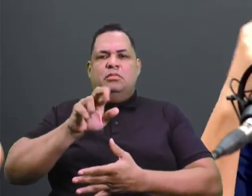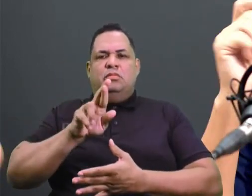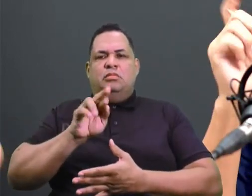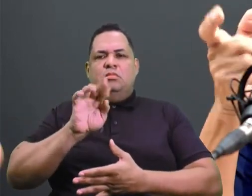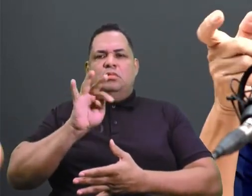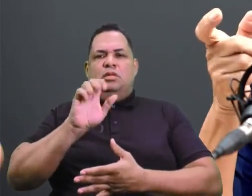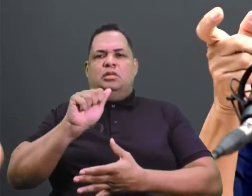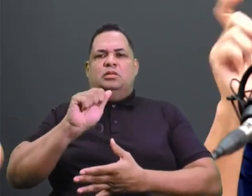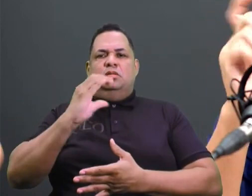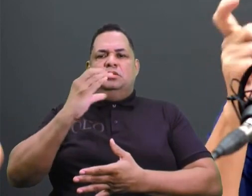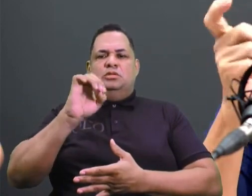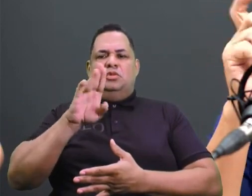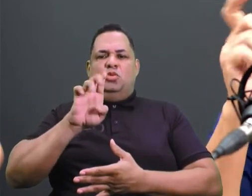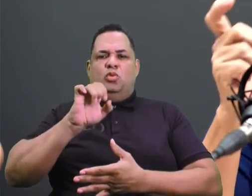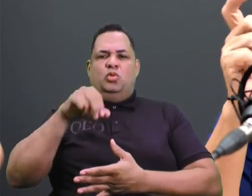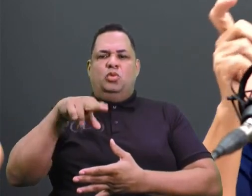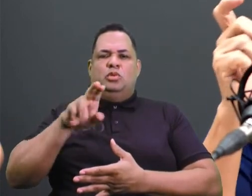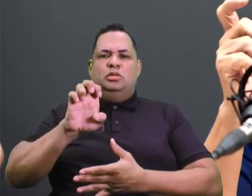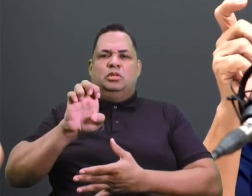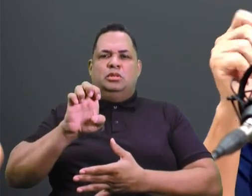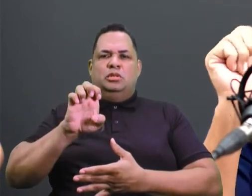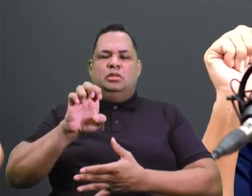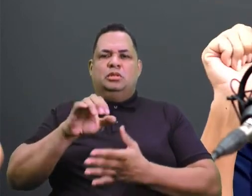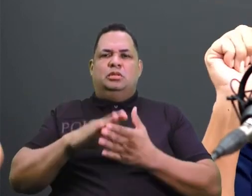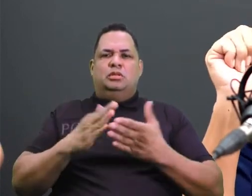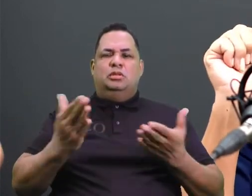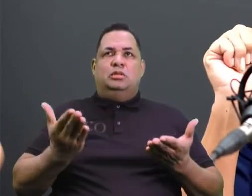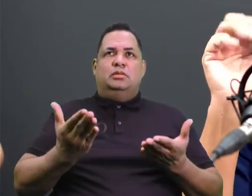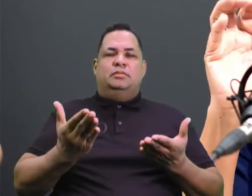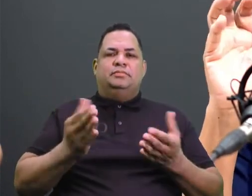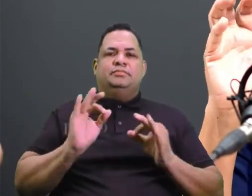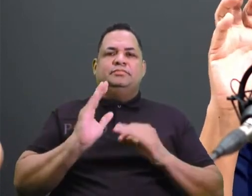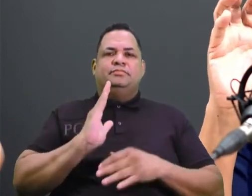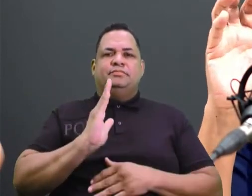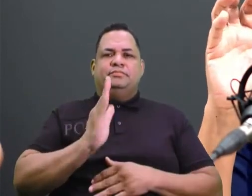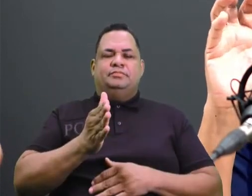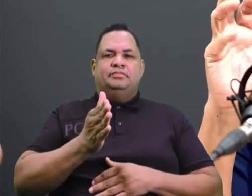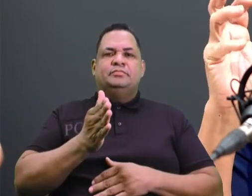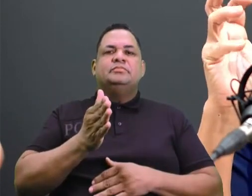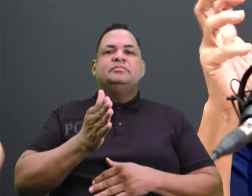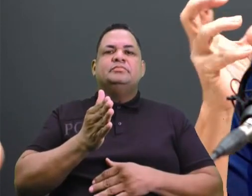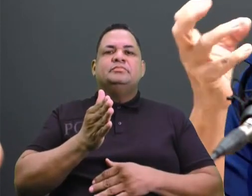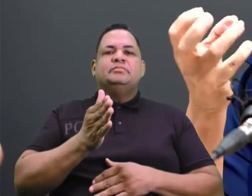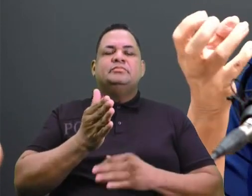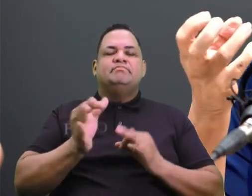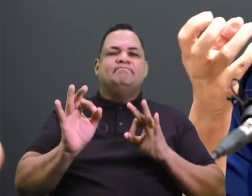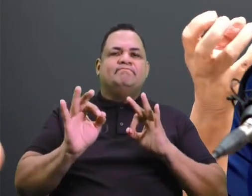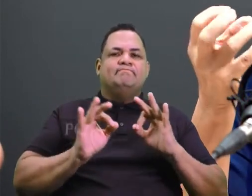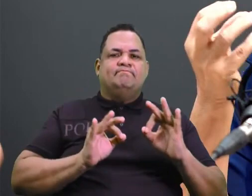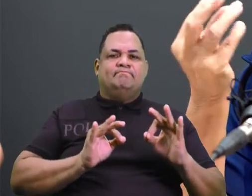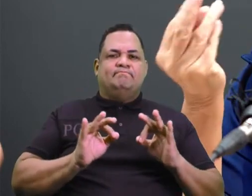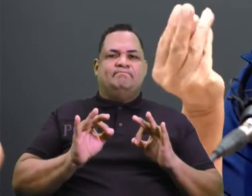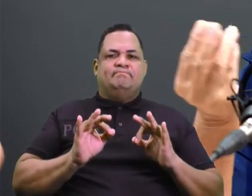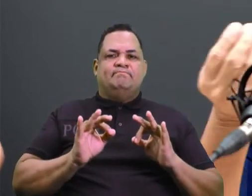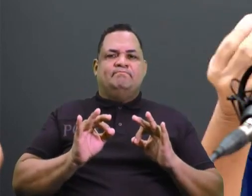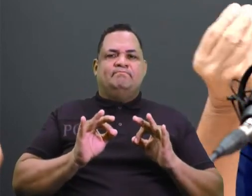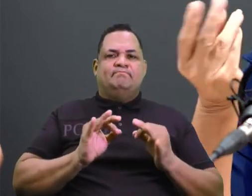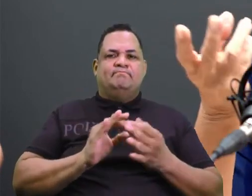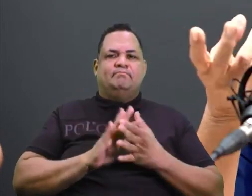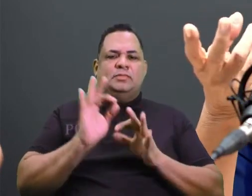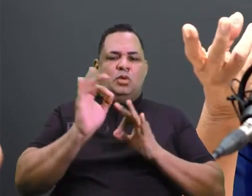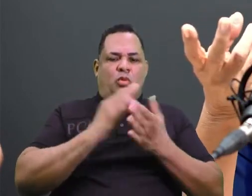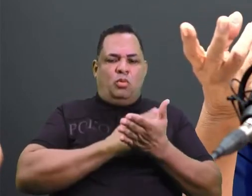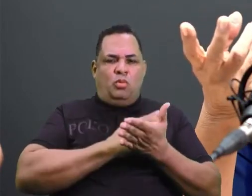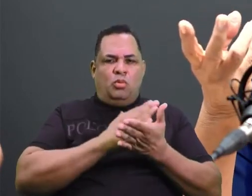Marta Ciccone. E já se se